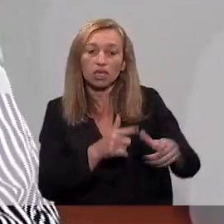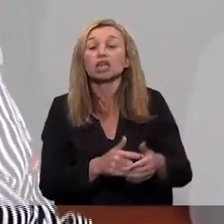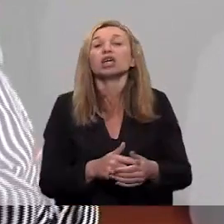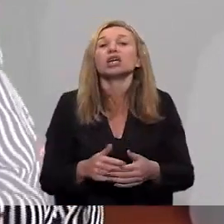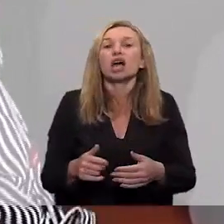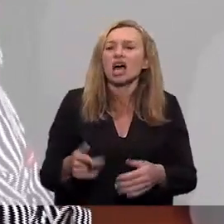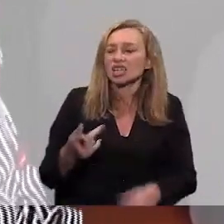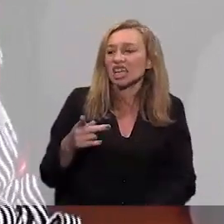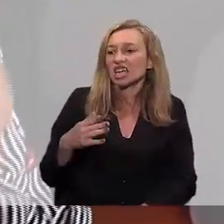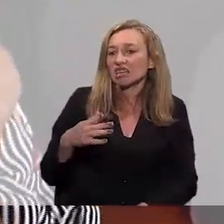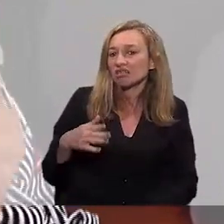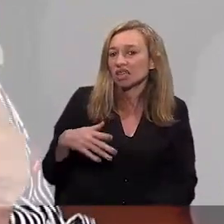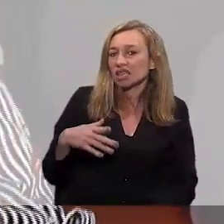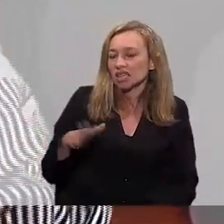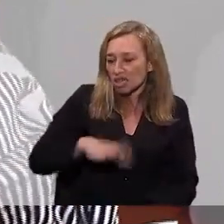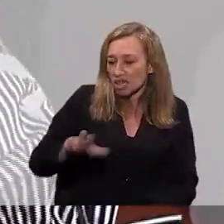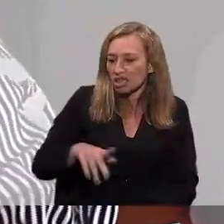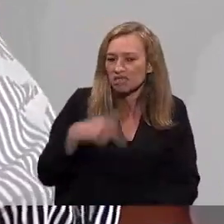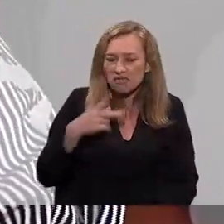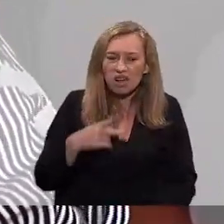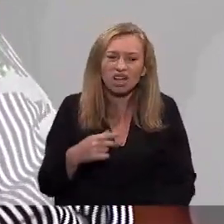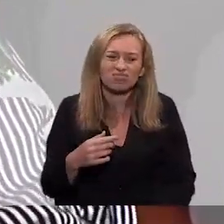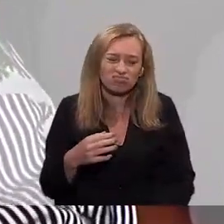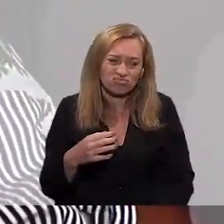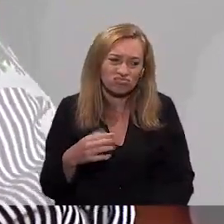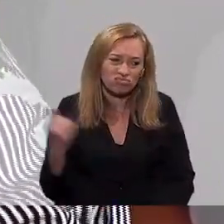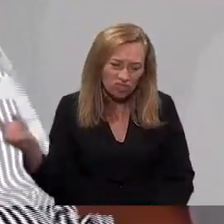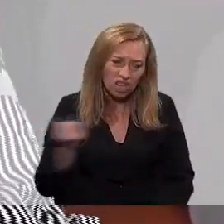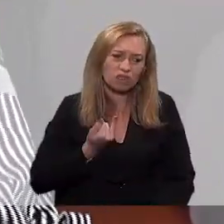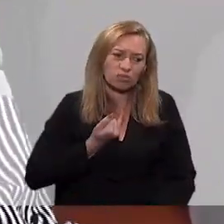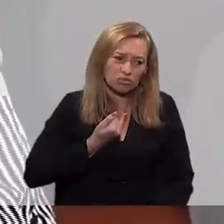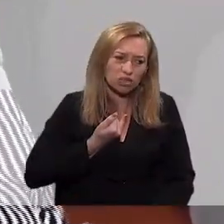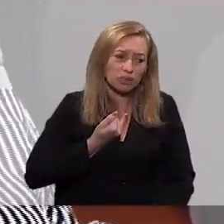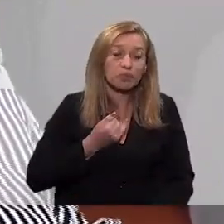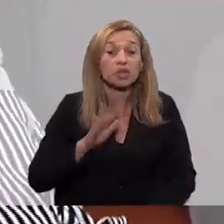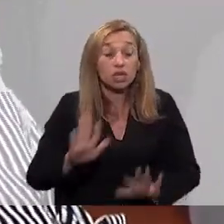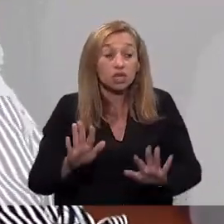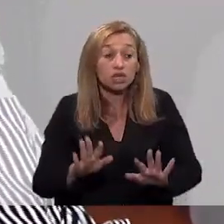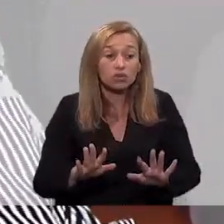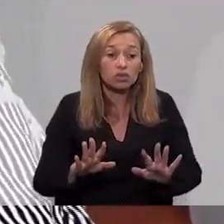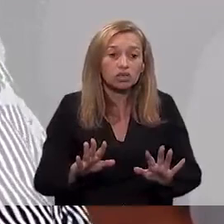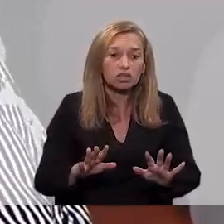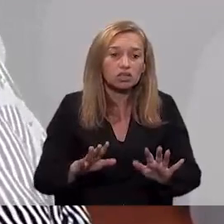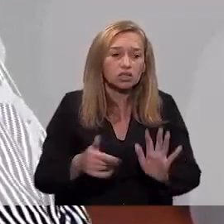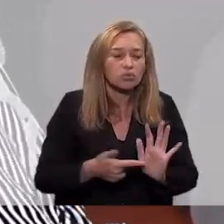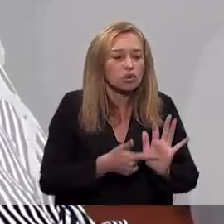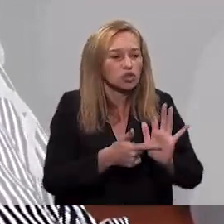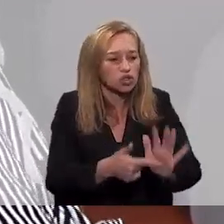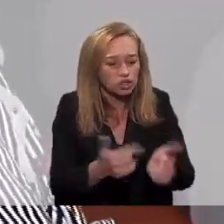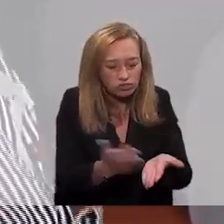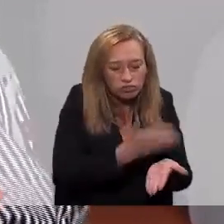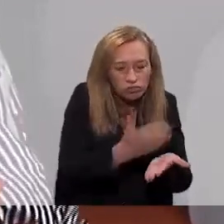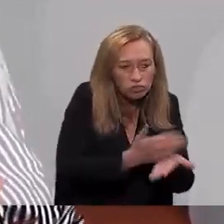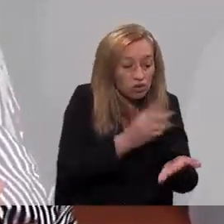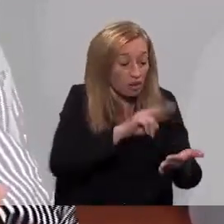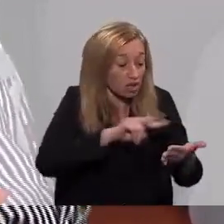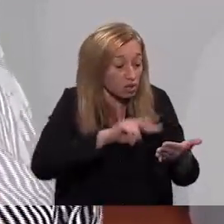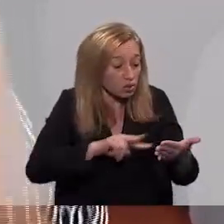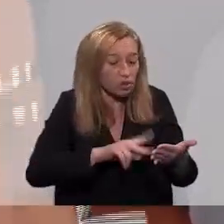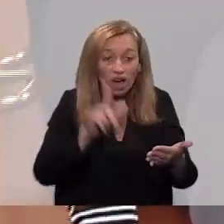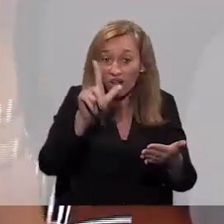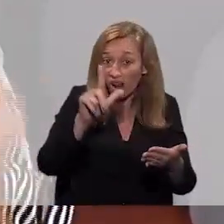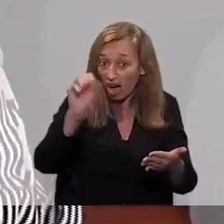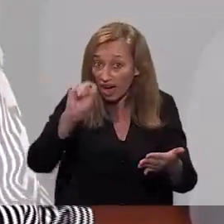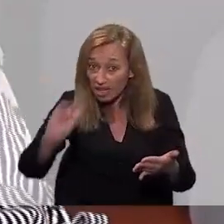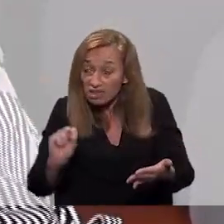só. E tem criança que fala, poxa, já falaram isso para mim. Então, através do lúdico, através da leitura, e como a Laís mesmo